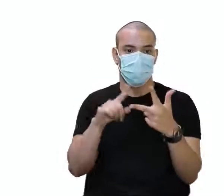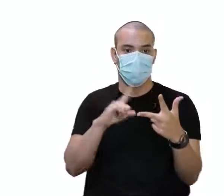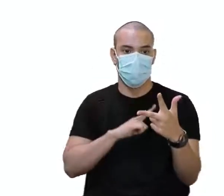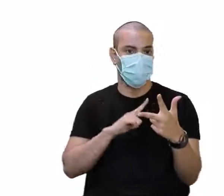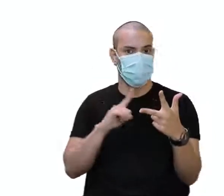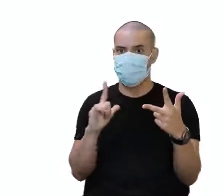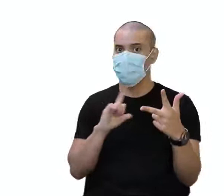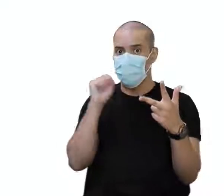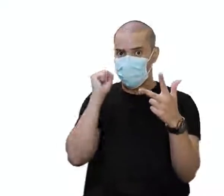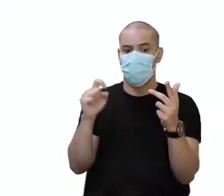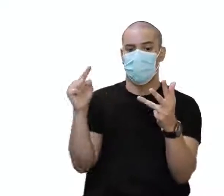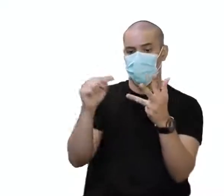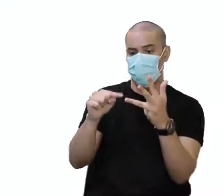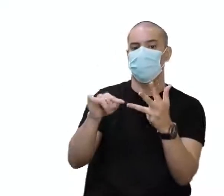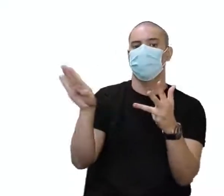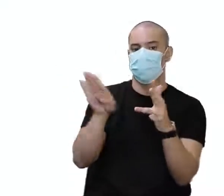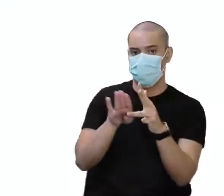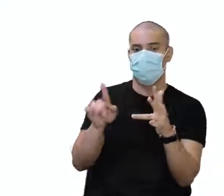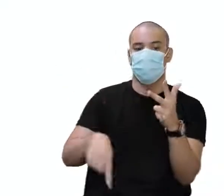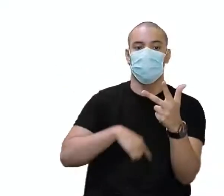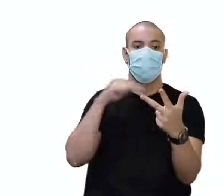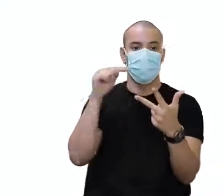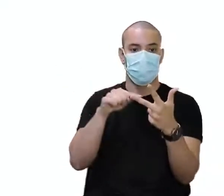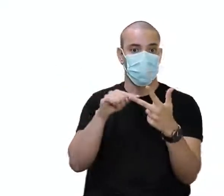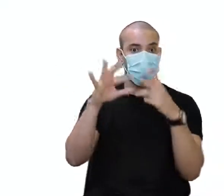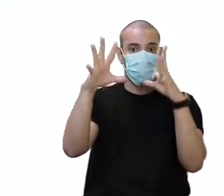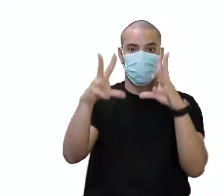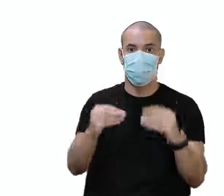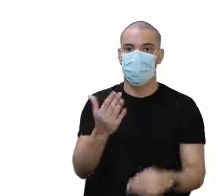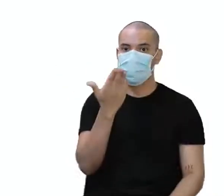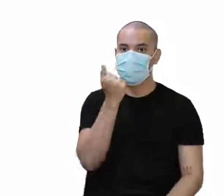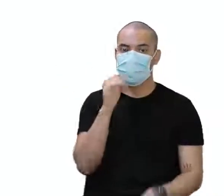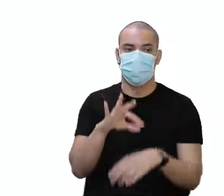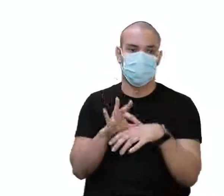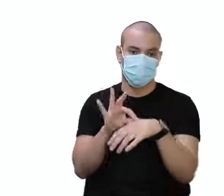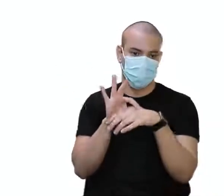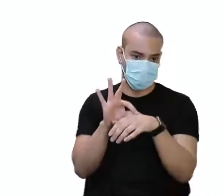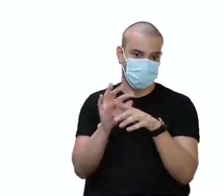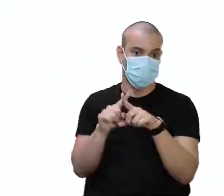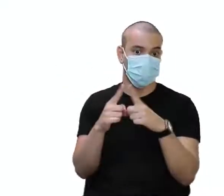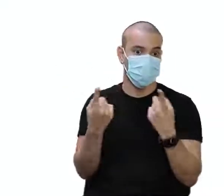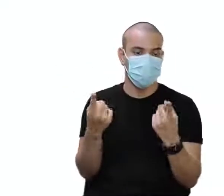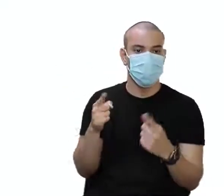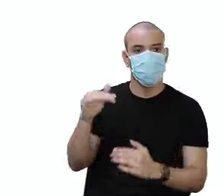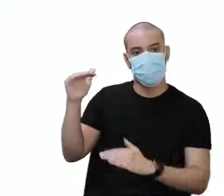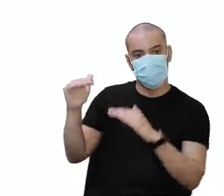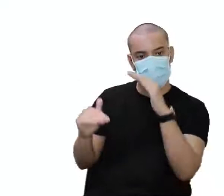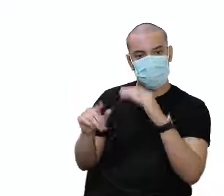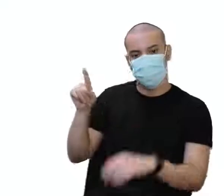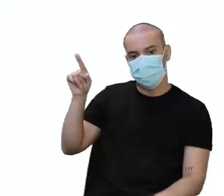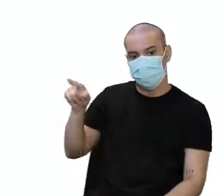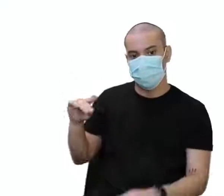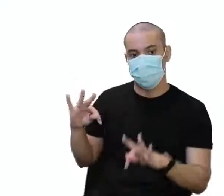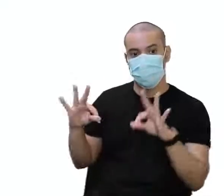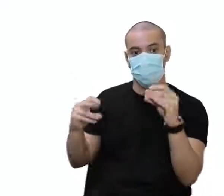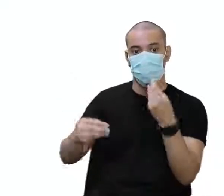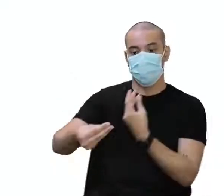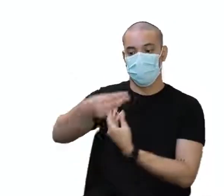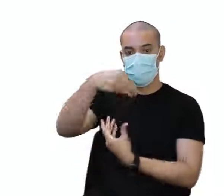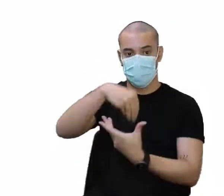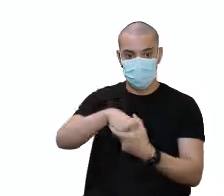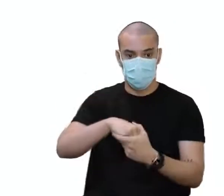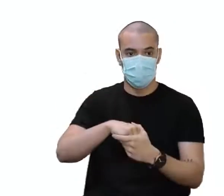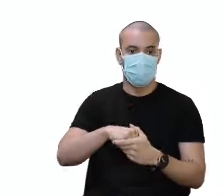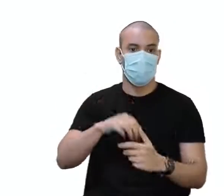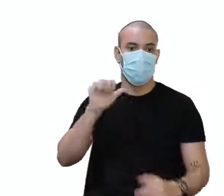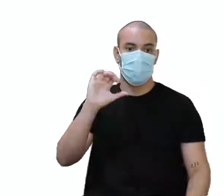até o quarto, né? Consumidor, todos carnívoros. Só que, entre esses consumidores aqui, ó, de